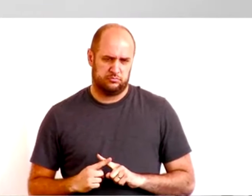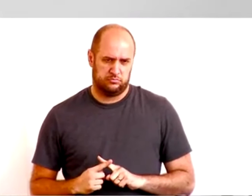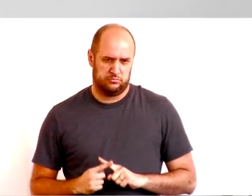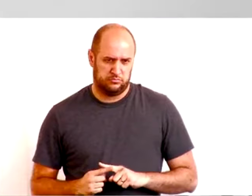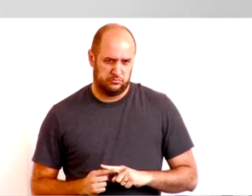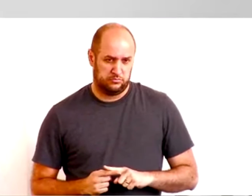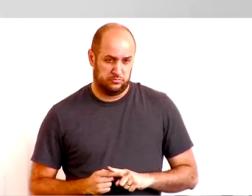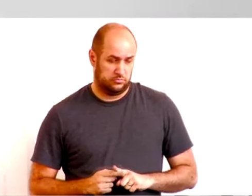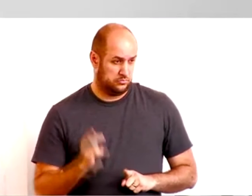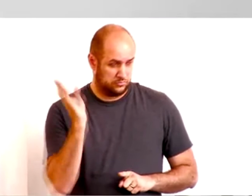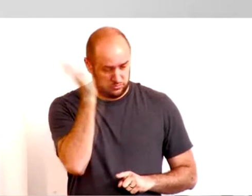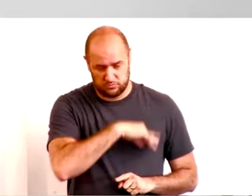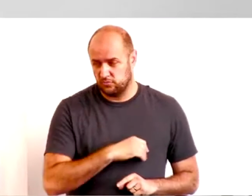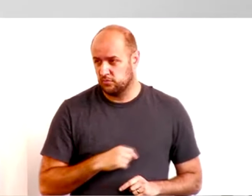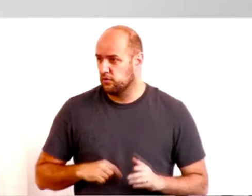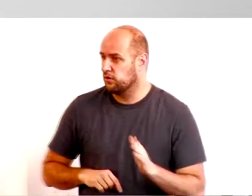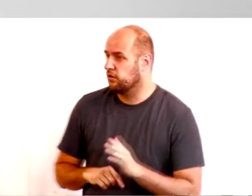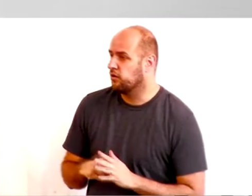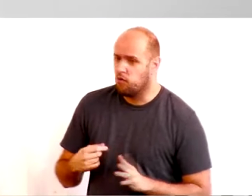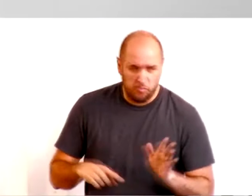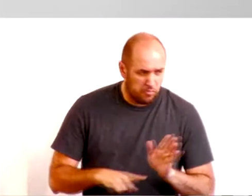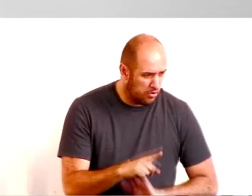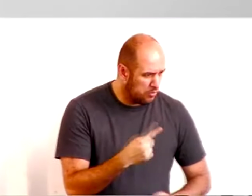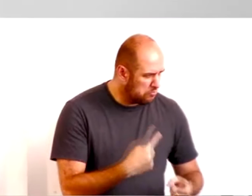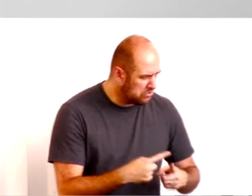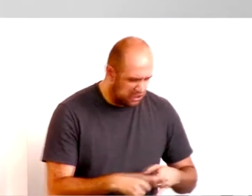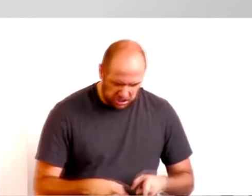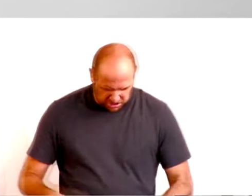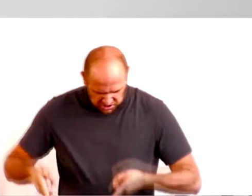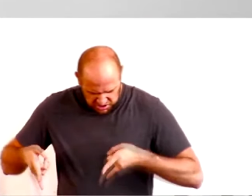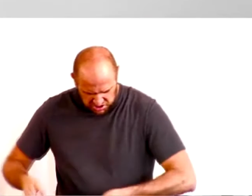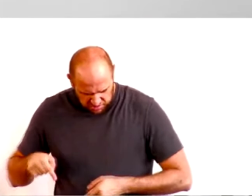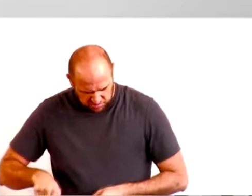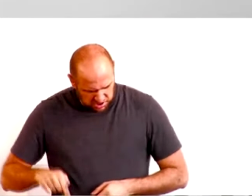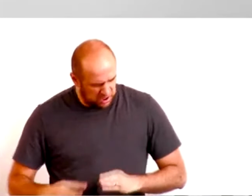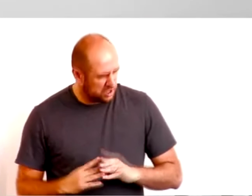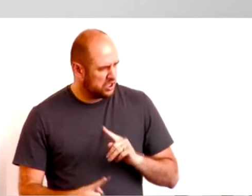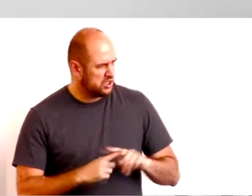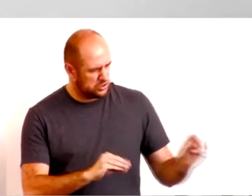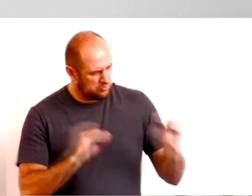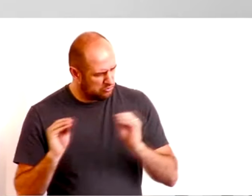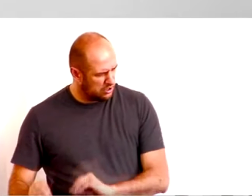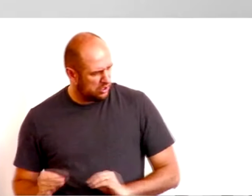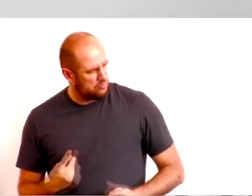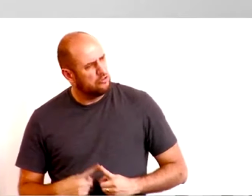disseram: por que vocês querem trazer a cama de vocês ou se mudar para a igreja?